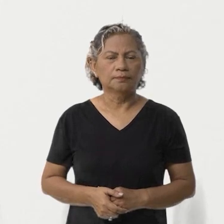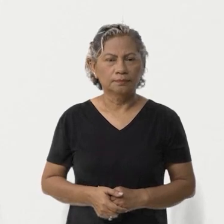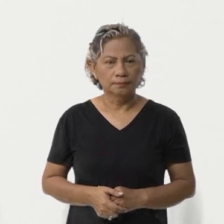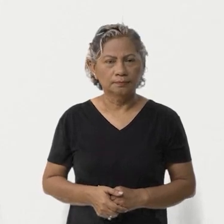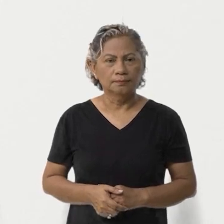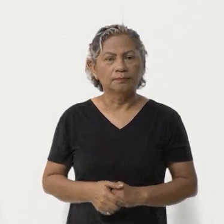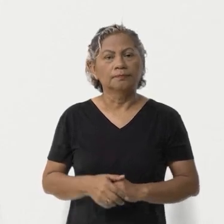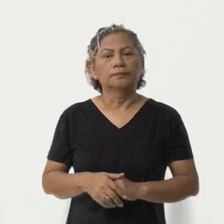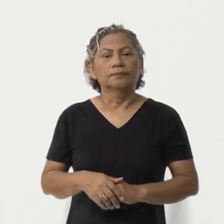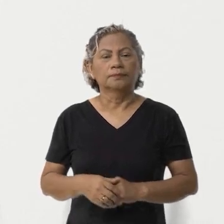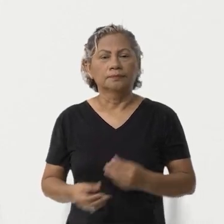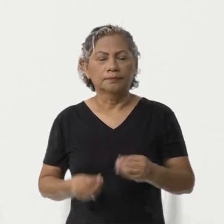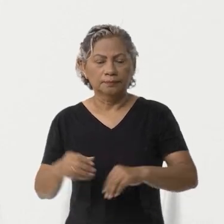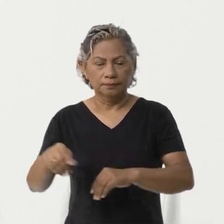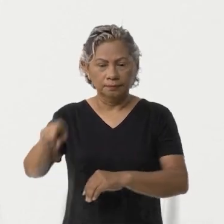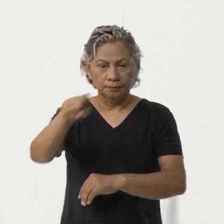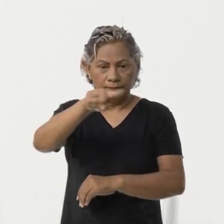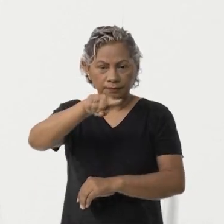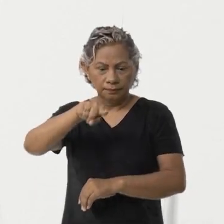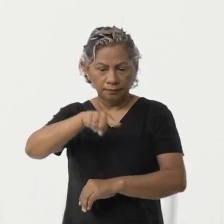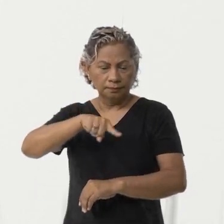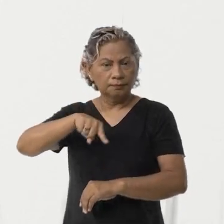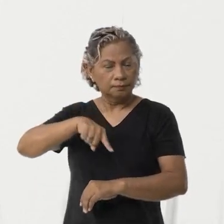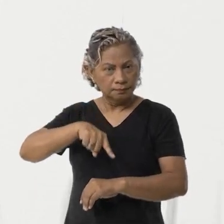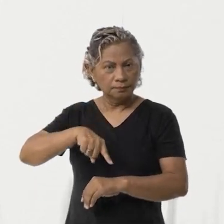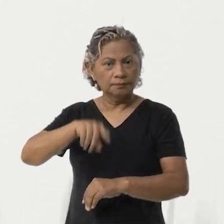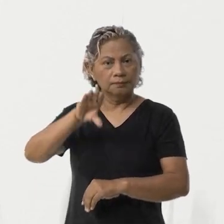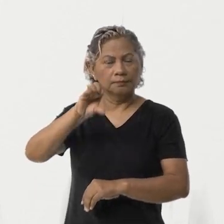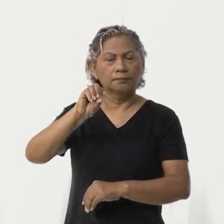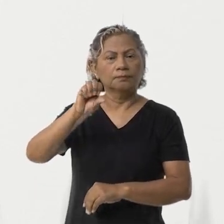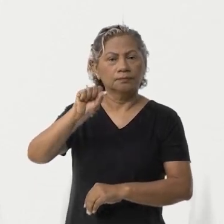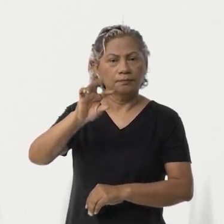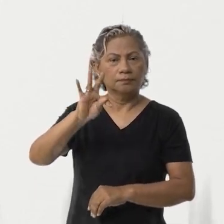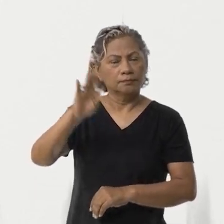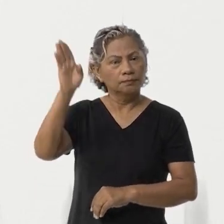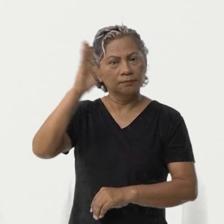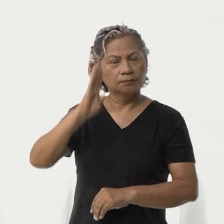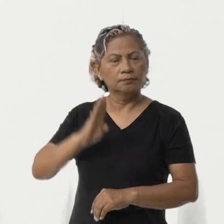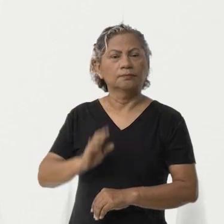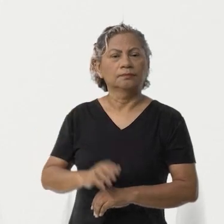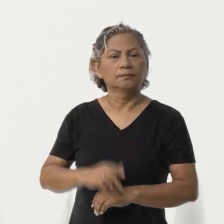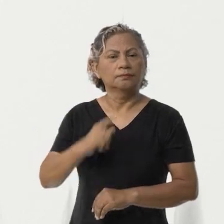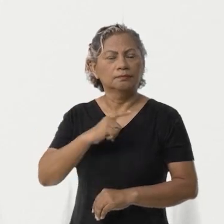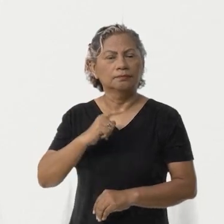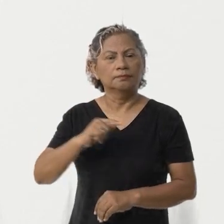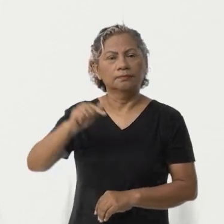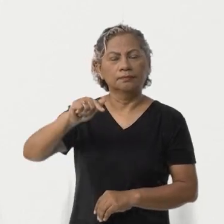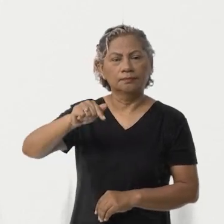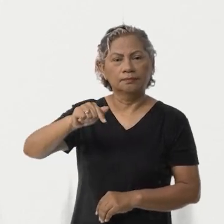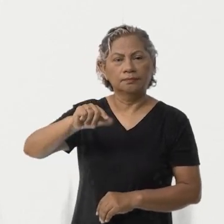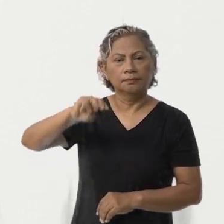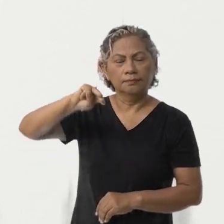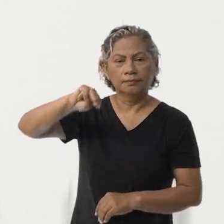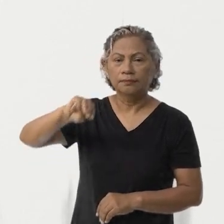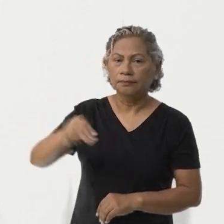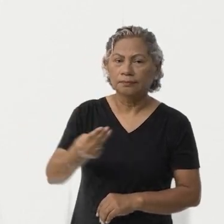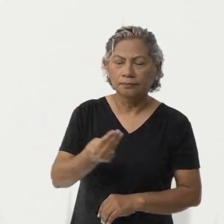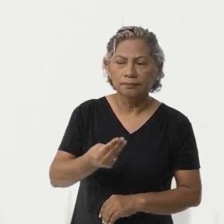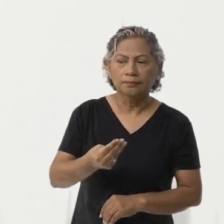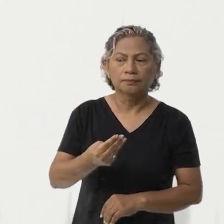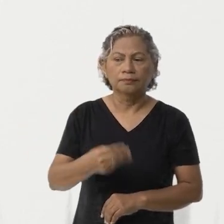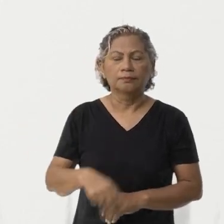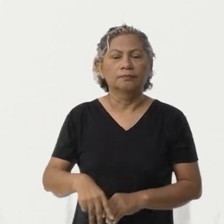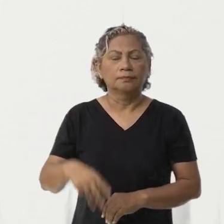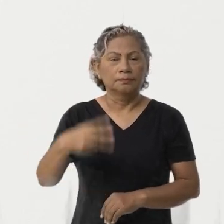a costa brasileira. A costa brasileira, ela vai ter aqui, ou o chamado litoral, ela vai ter uma extensão de